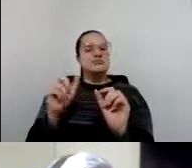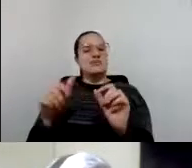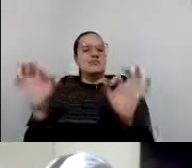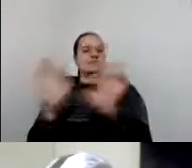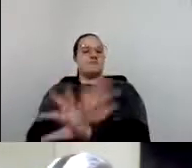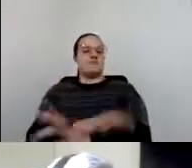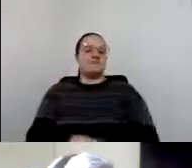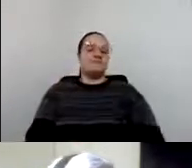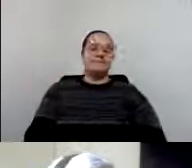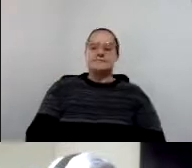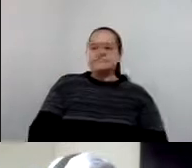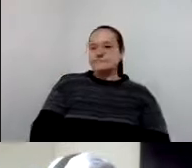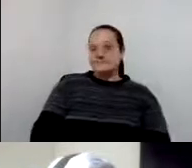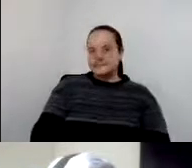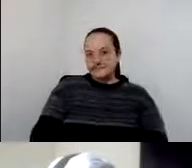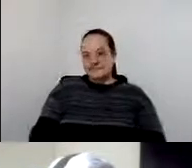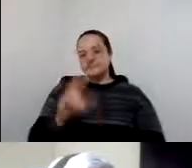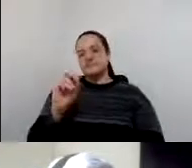finais. Rose.